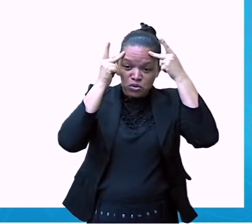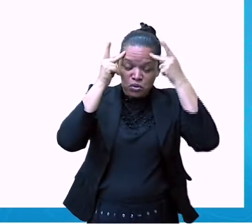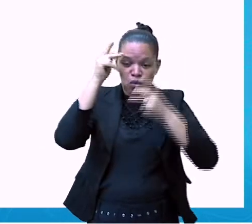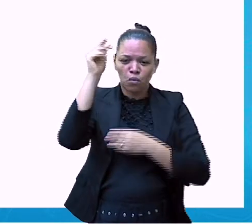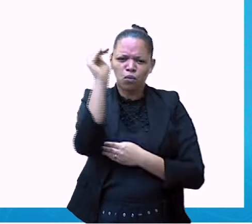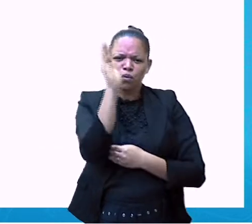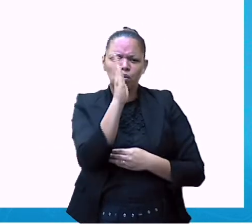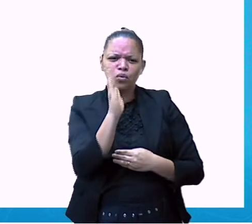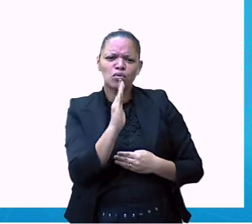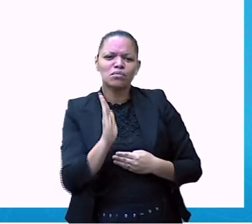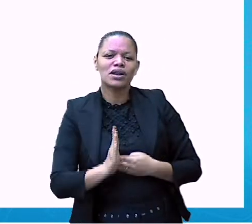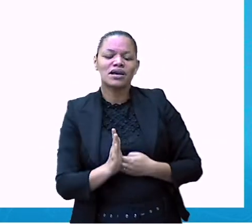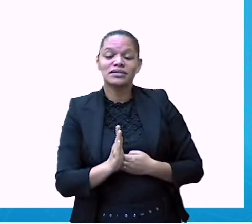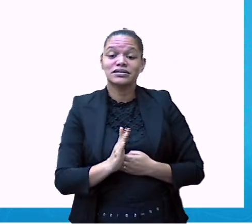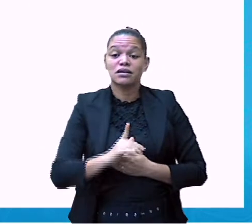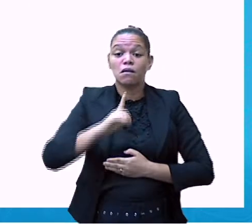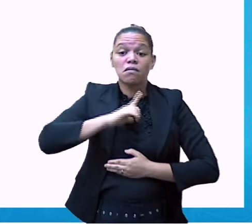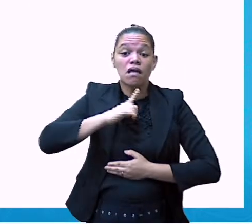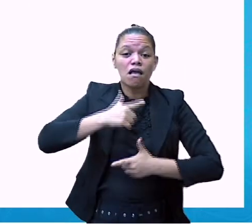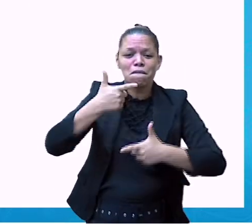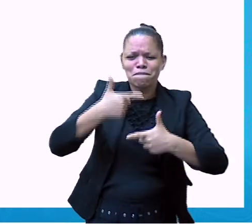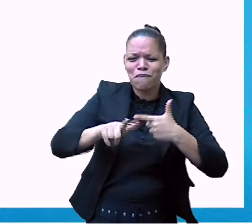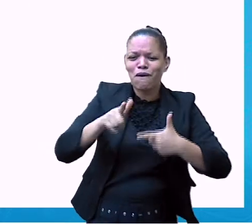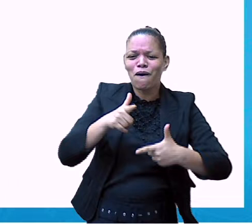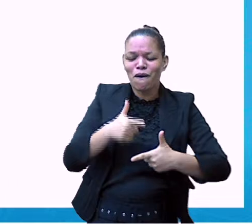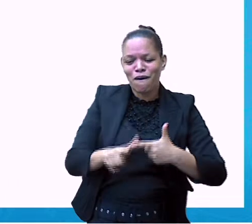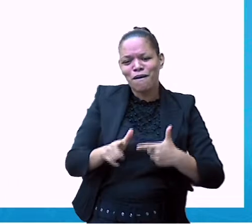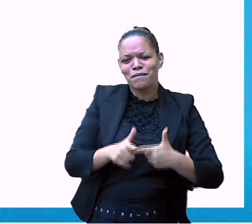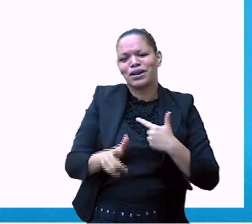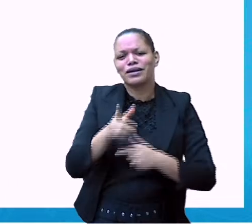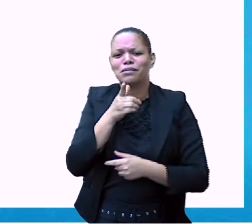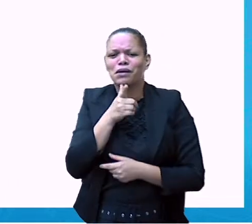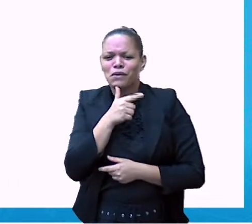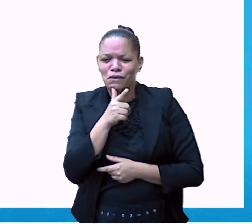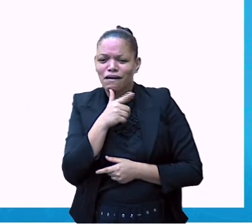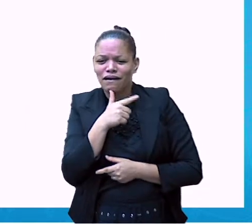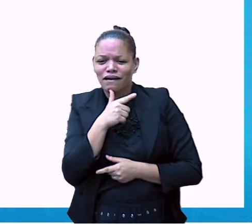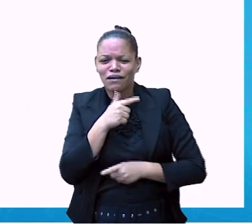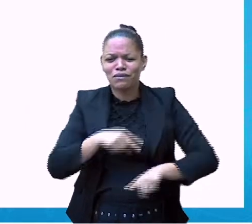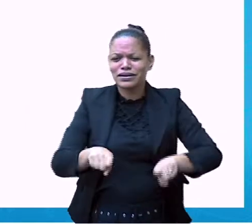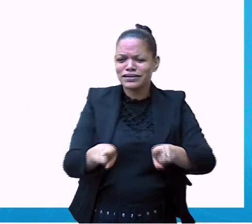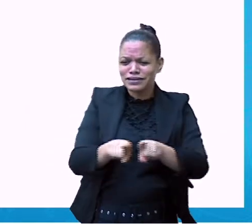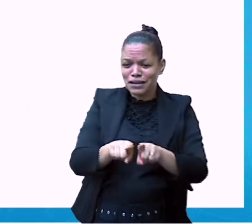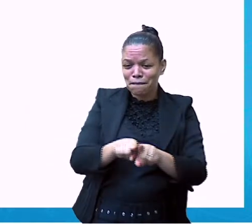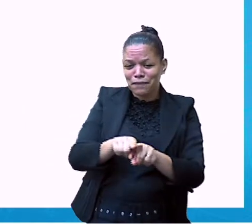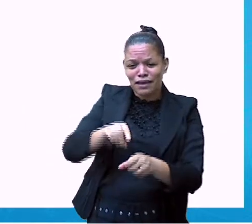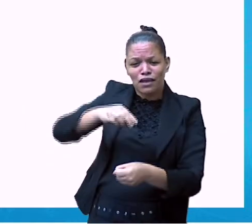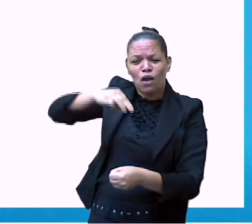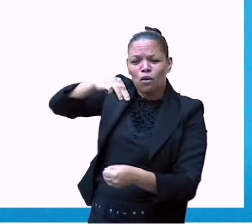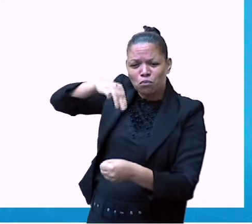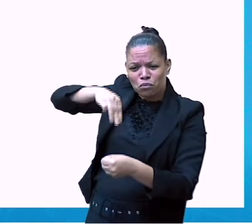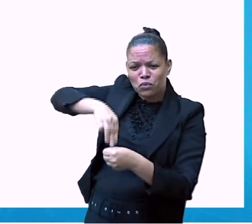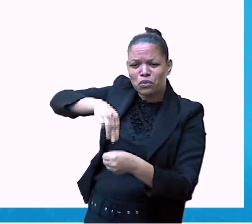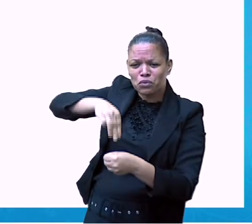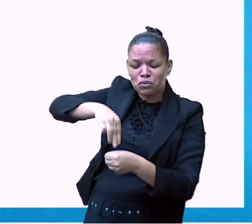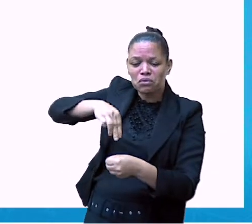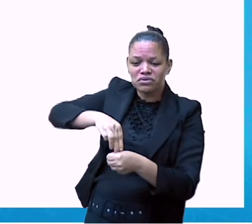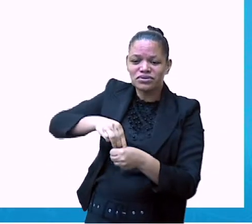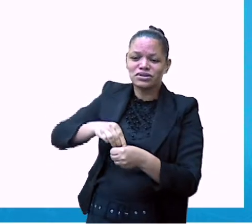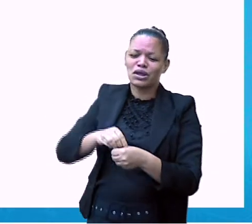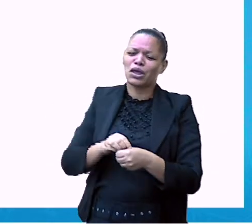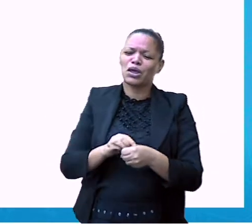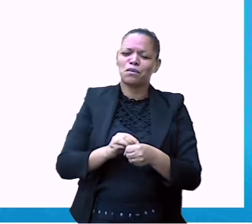que 29% dos domicílios nordestinos enfrentam uma constante